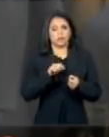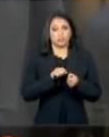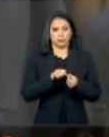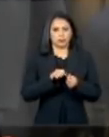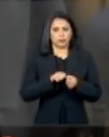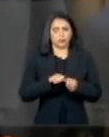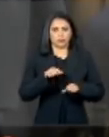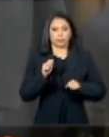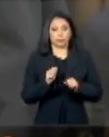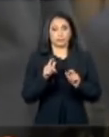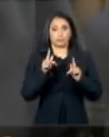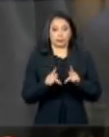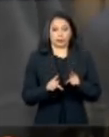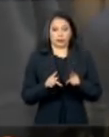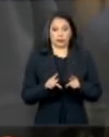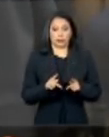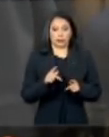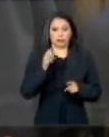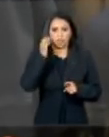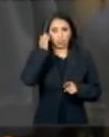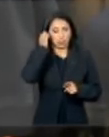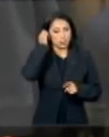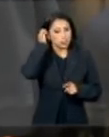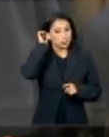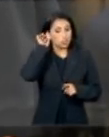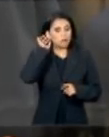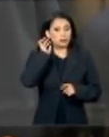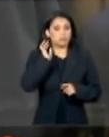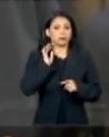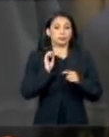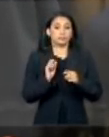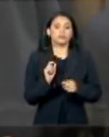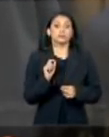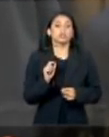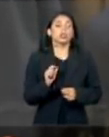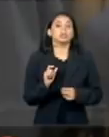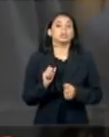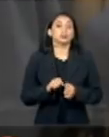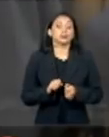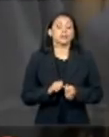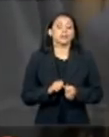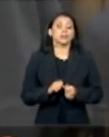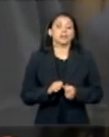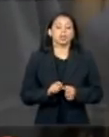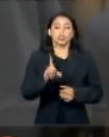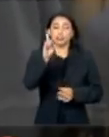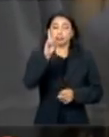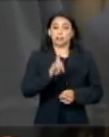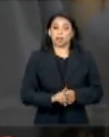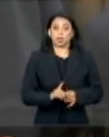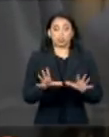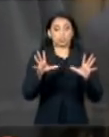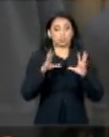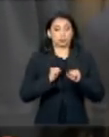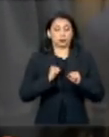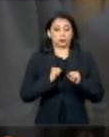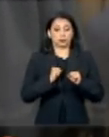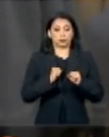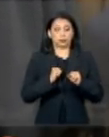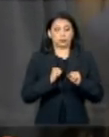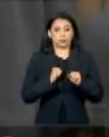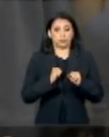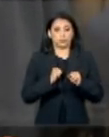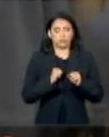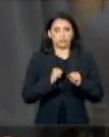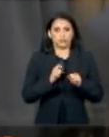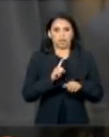como tal garantem para si direitos adquiridos adquiridos não há